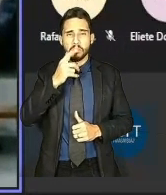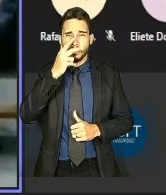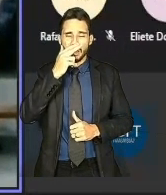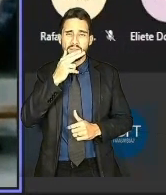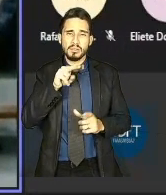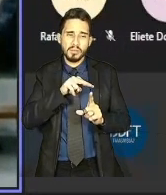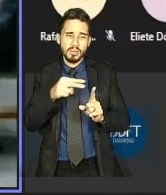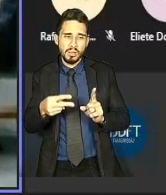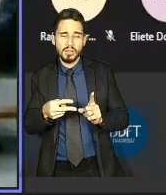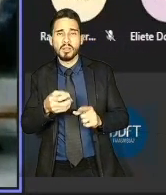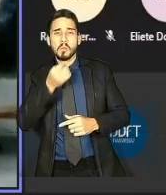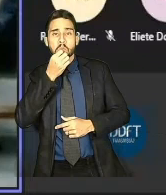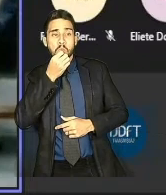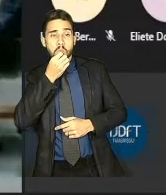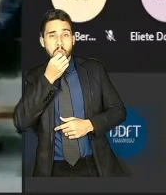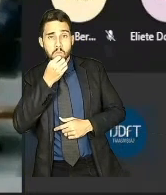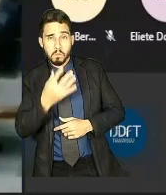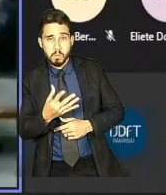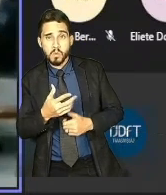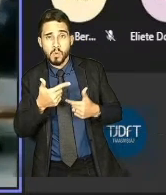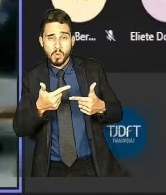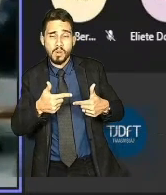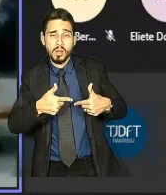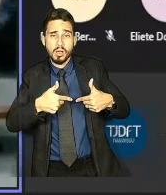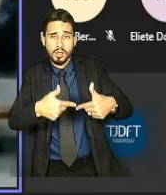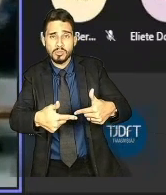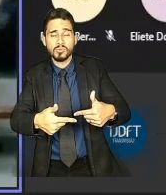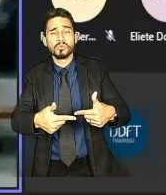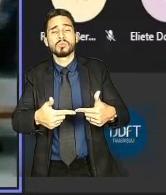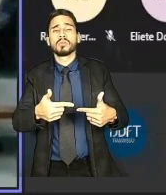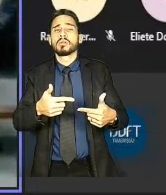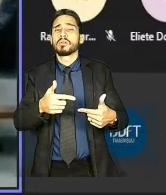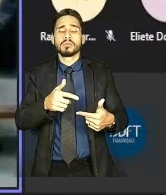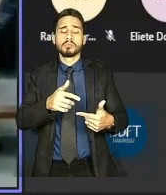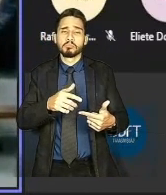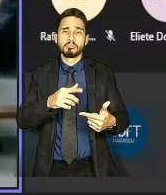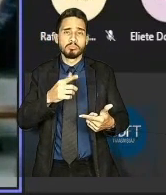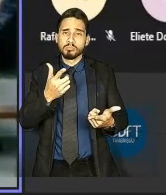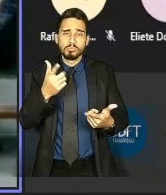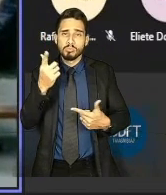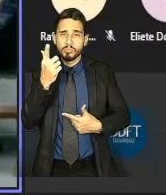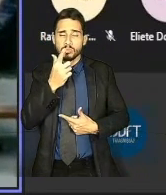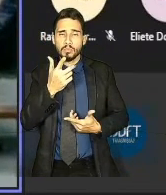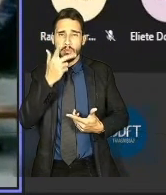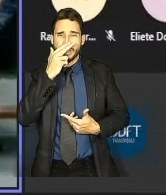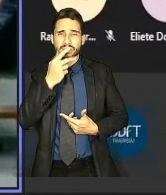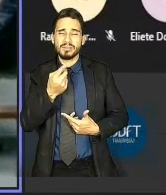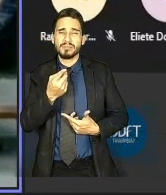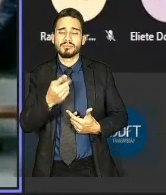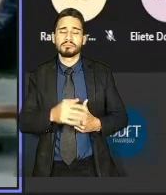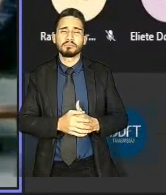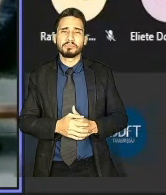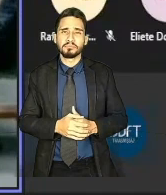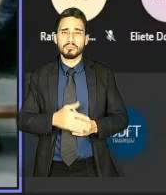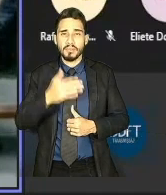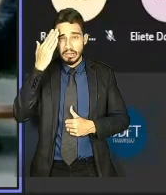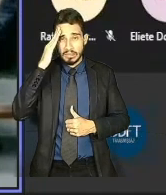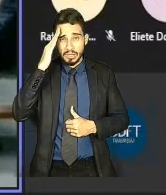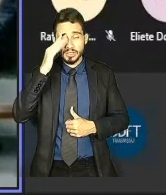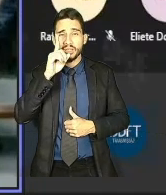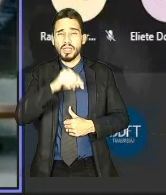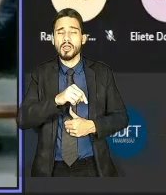perspectiva da boa-fé objetiva, com a devida vênia, pode-se considerar uma conduta